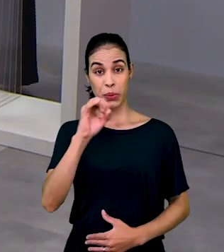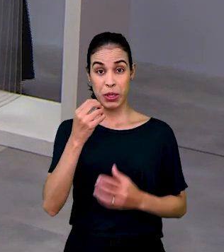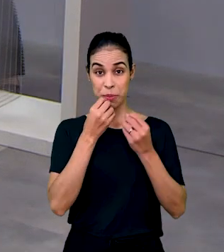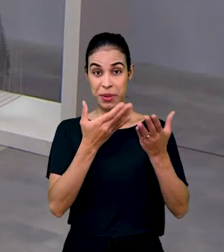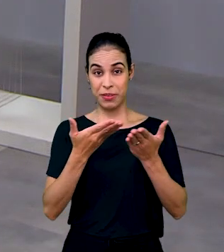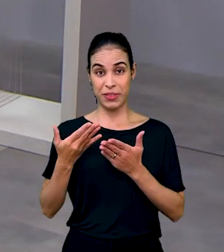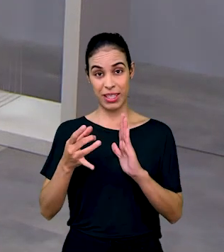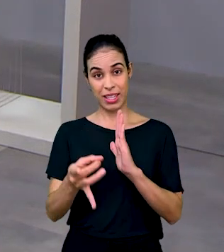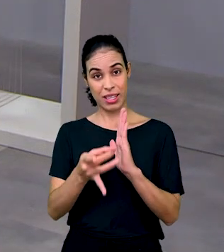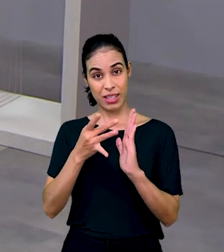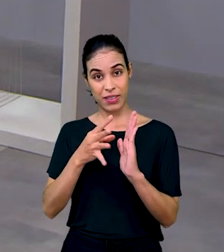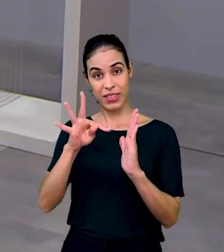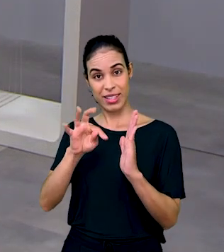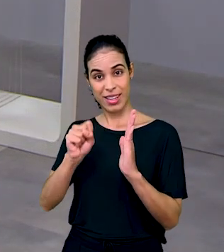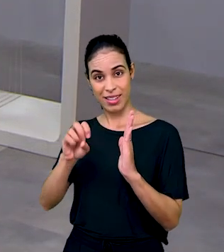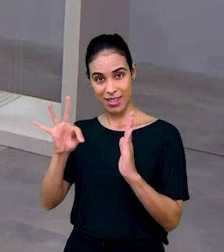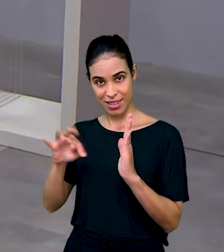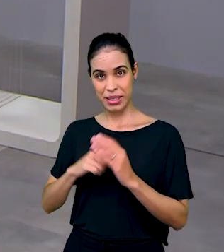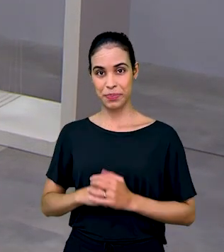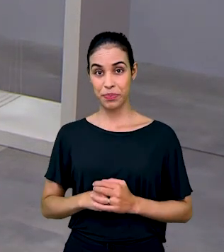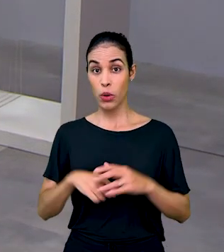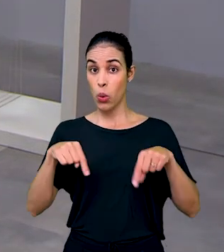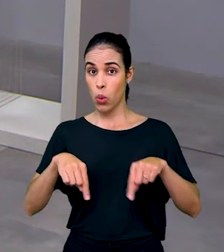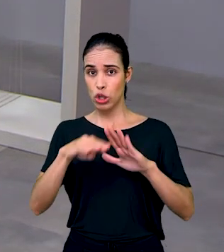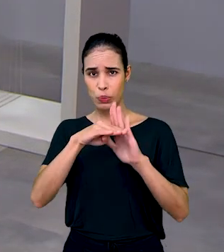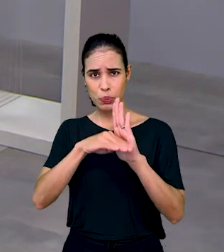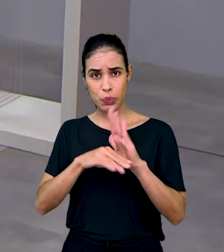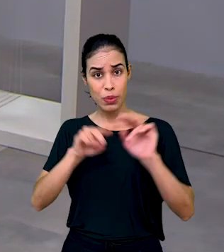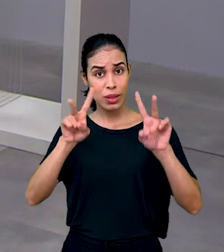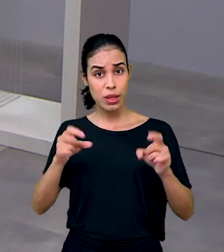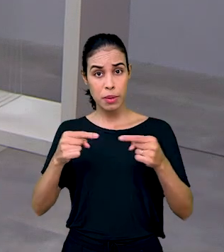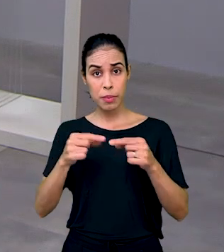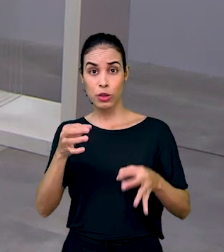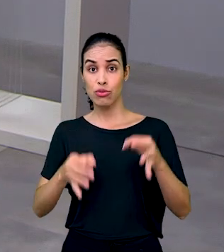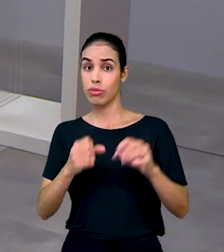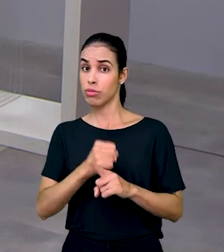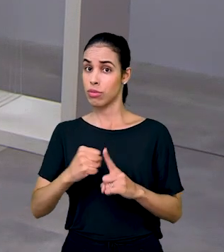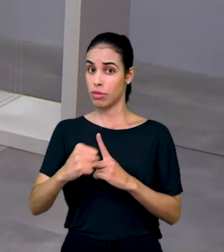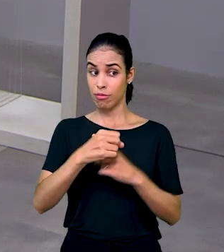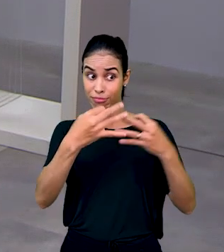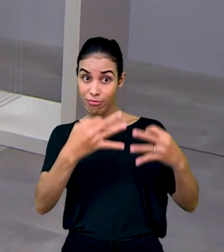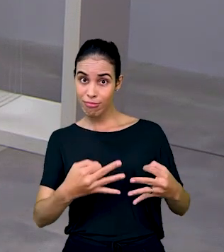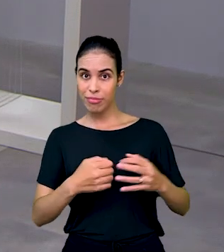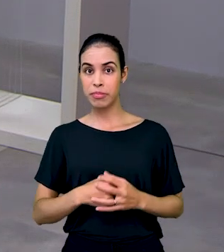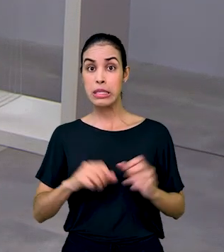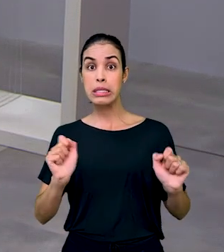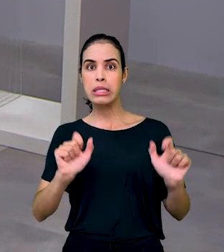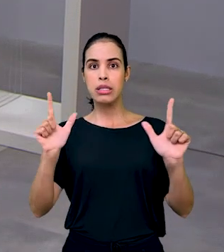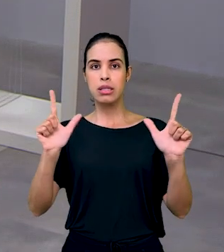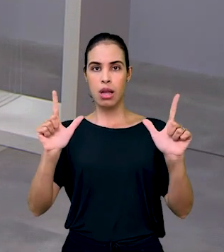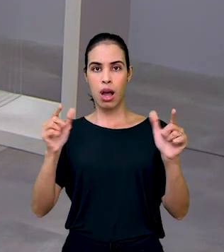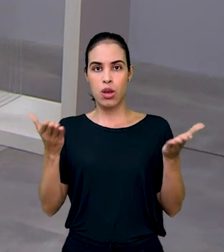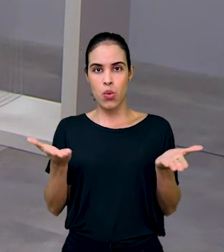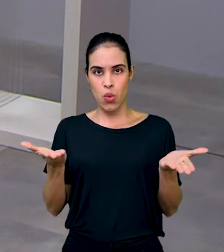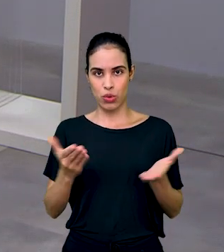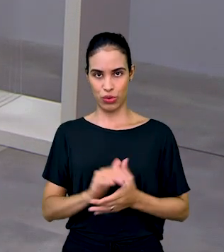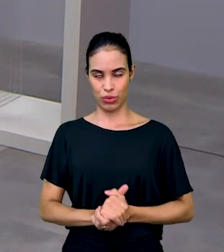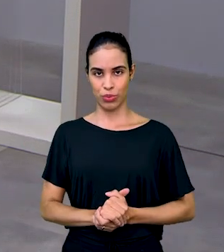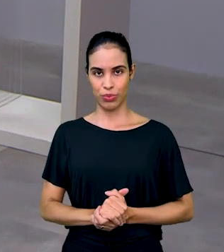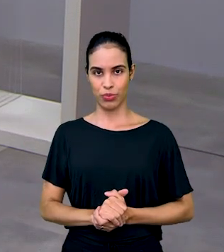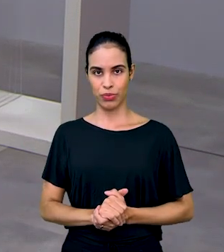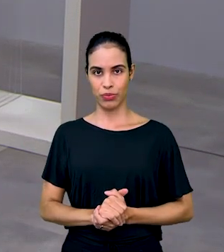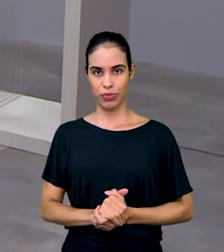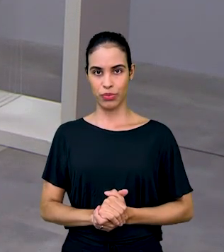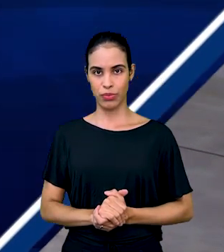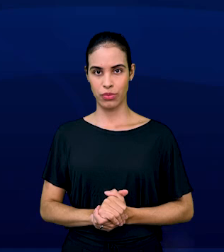Olá, seja muito bem-vinda, muito bem-vindo ao Revista TST, o programa do Tribunal da Justiça Social. Veja os destaques da edição de